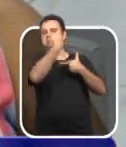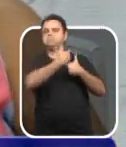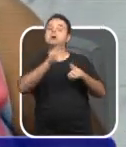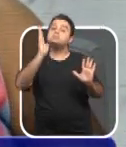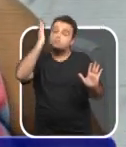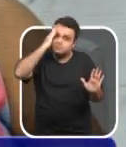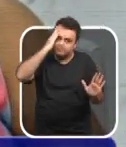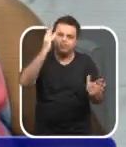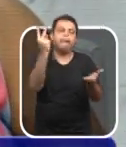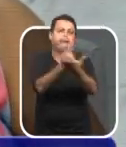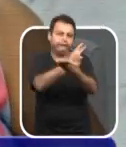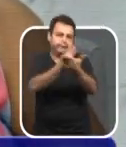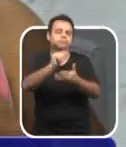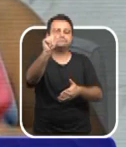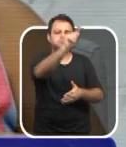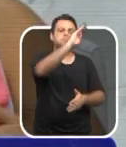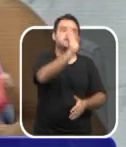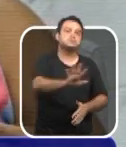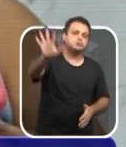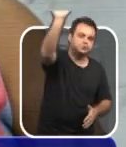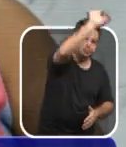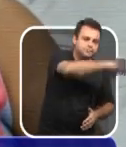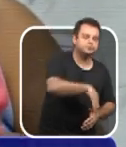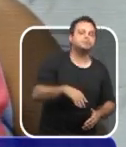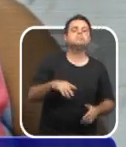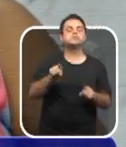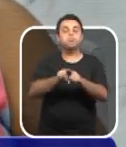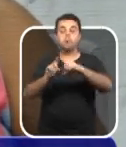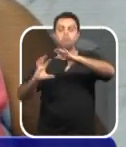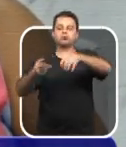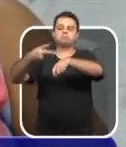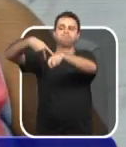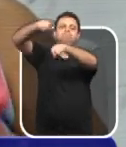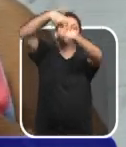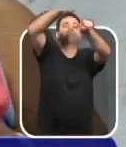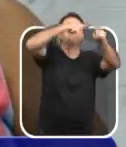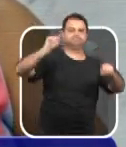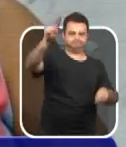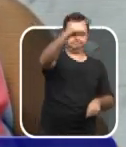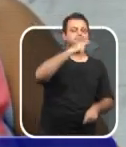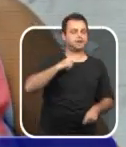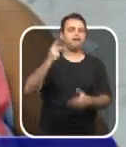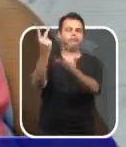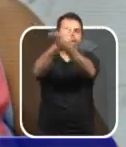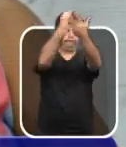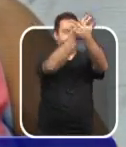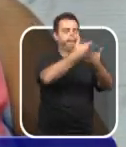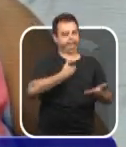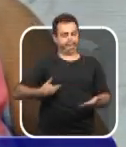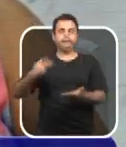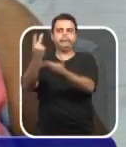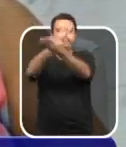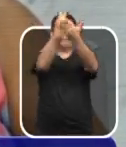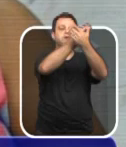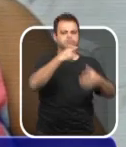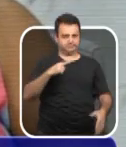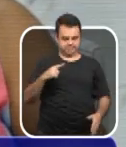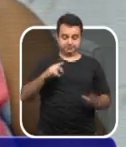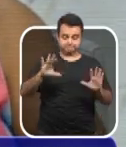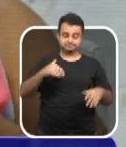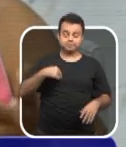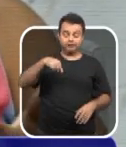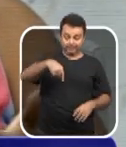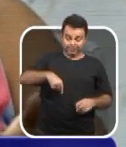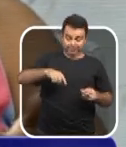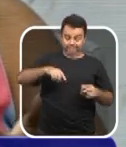aos maus exemplos que acontecem no Brasil e no mundo. Eu votei com muita tranquilidade o aumento dessas cadeiras, uma porque